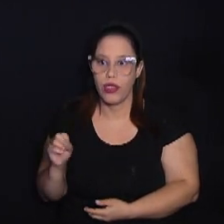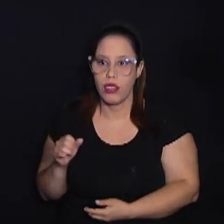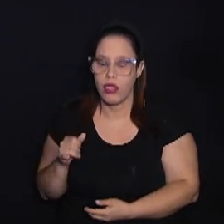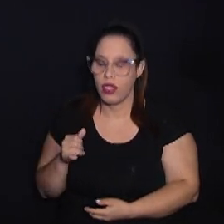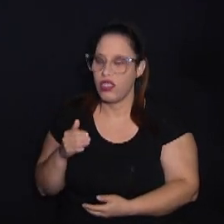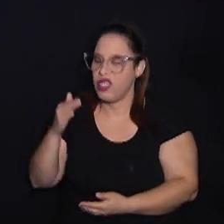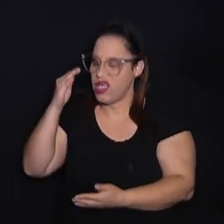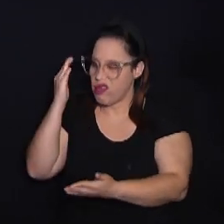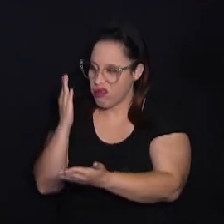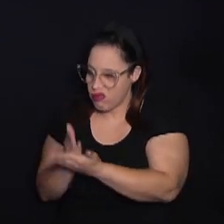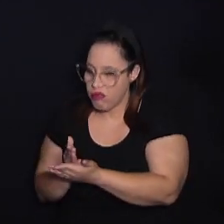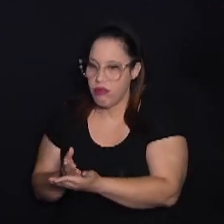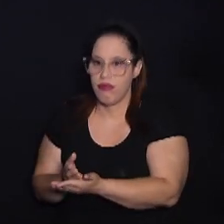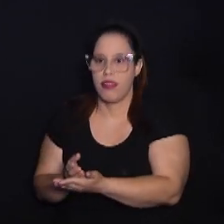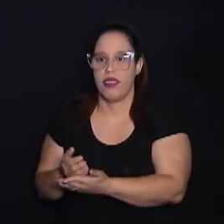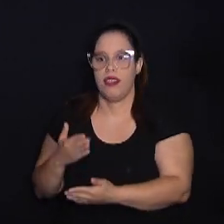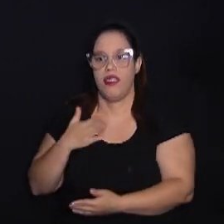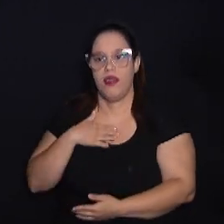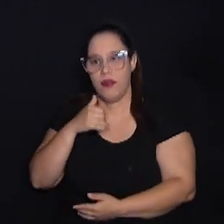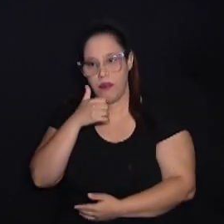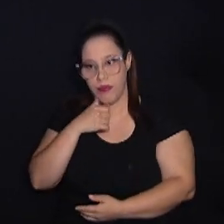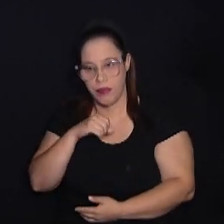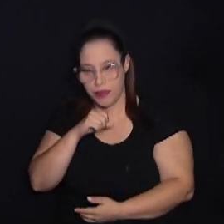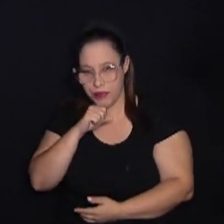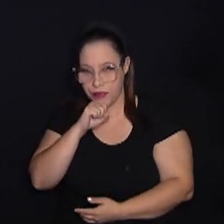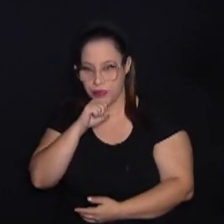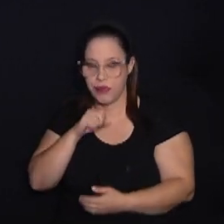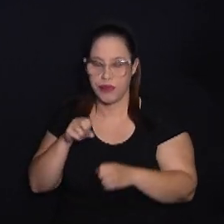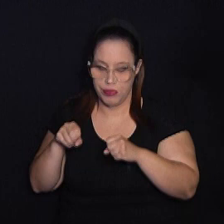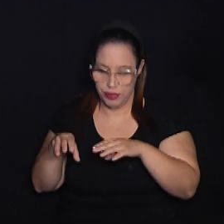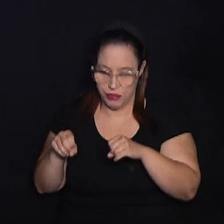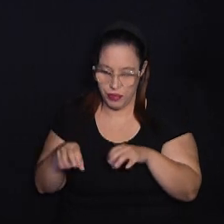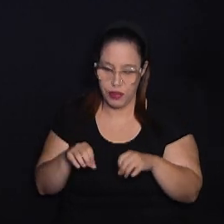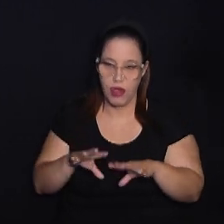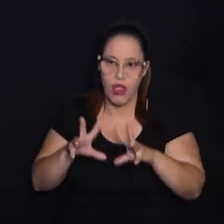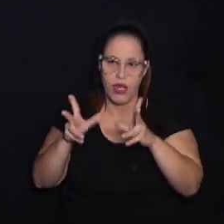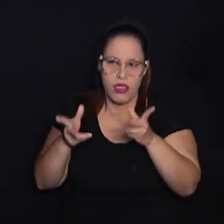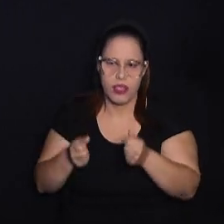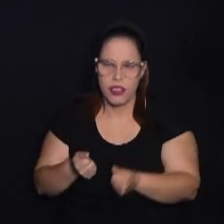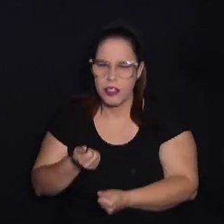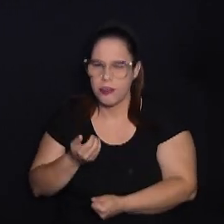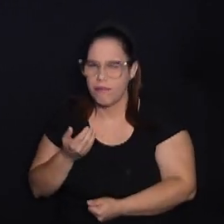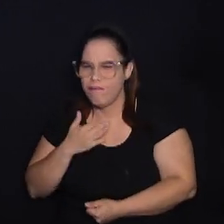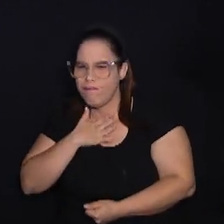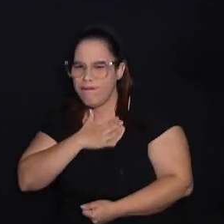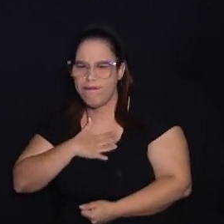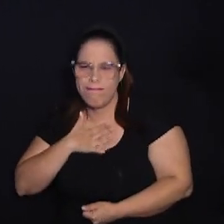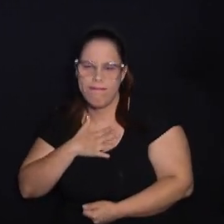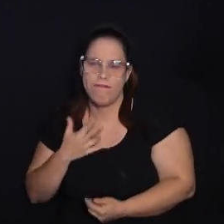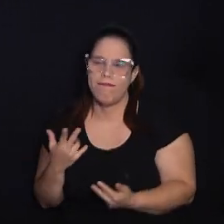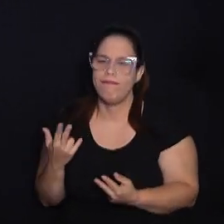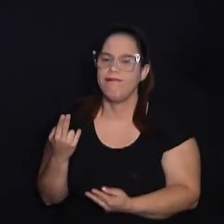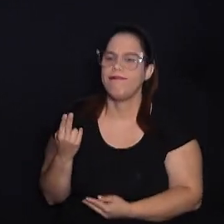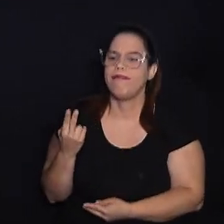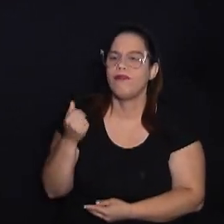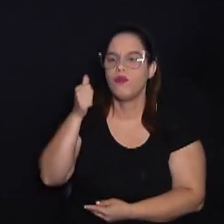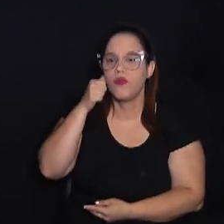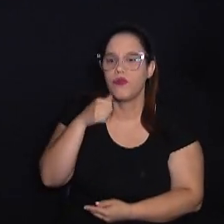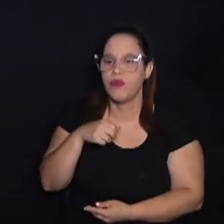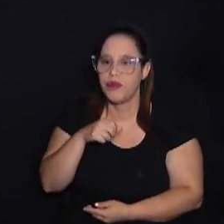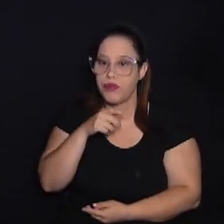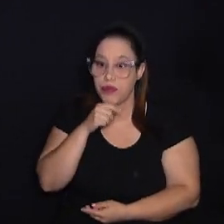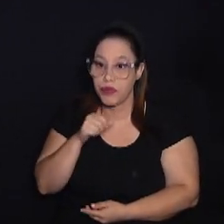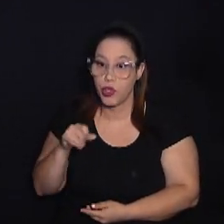de que eu deveria estudar. A todas as minhas outras queridas irmãs e irmãos,